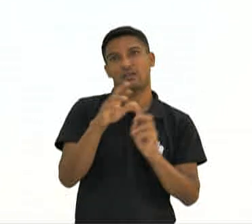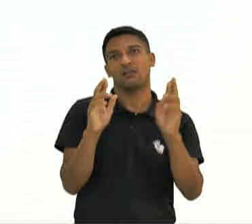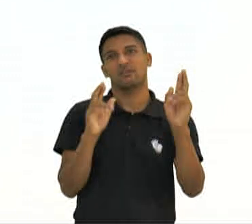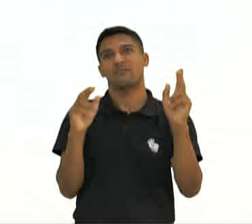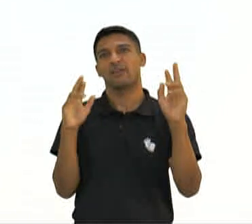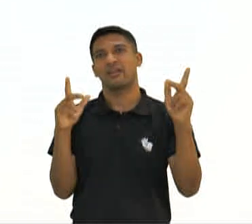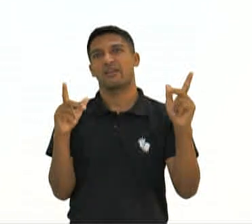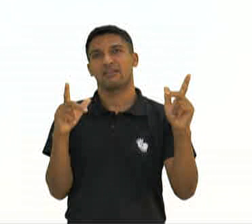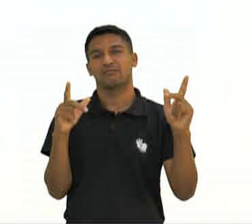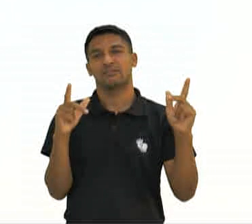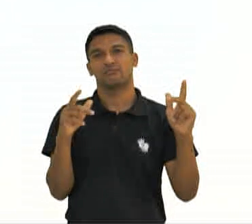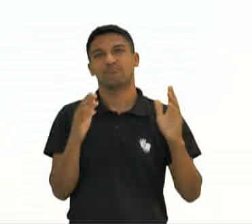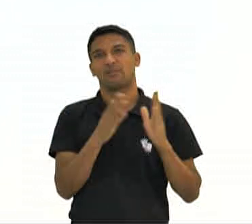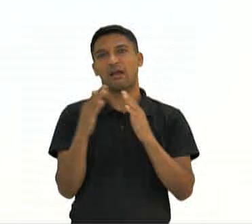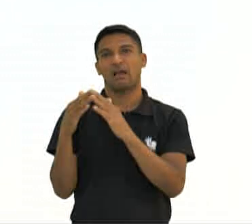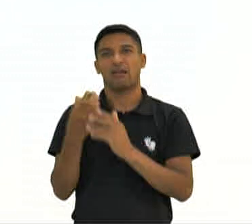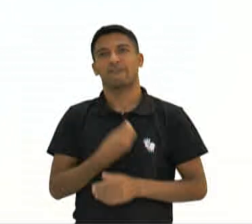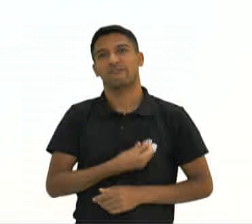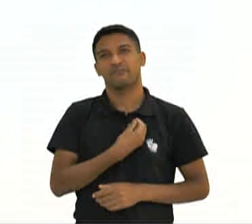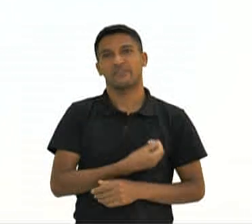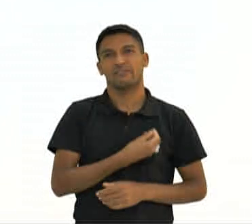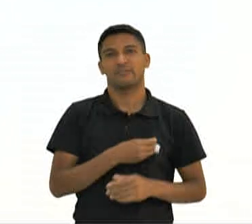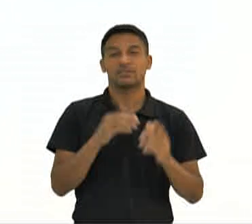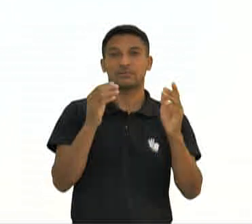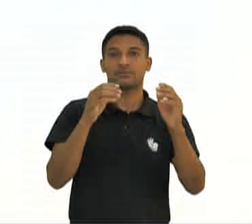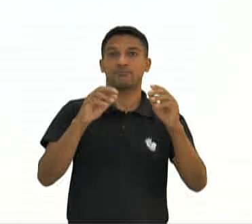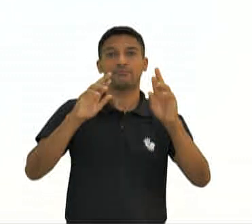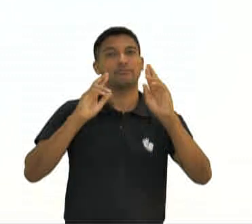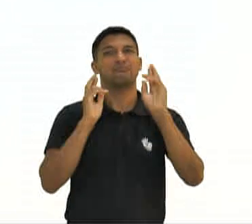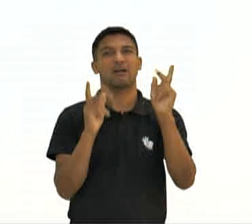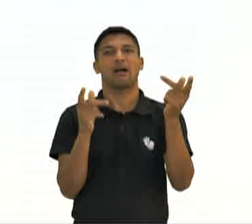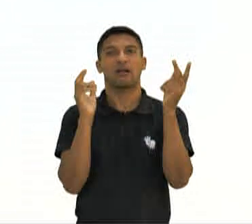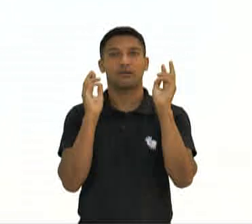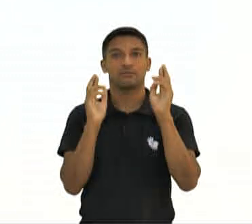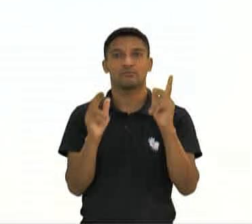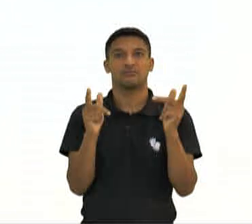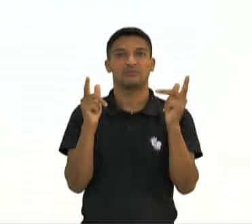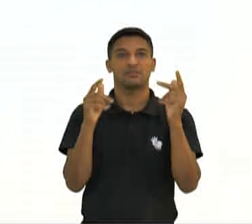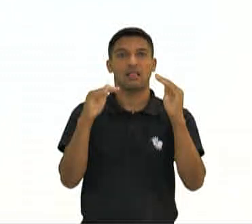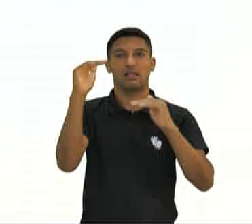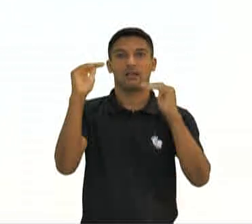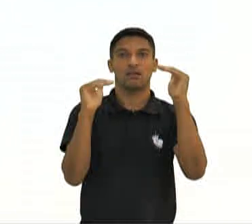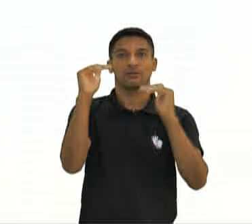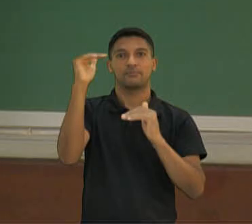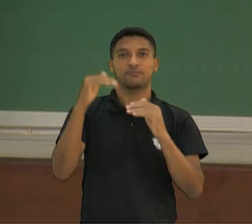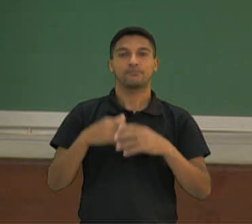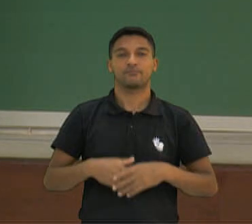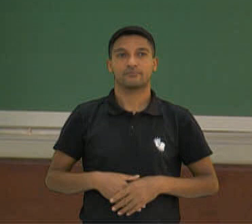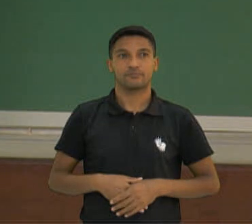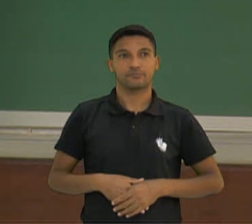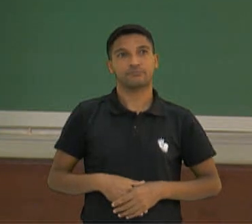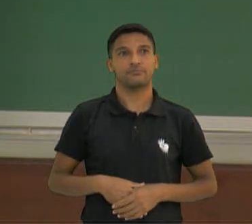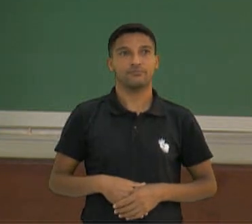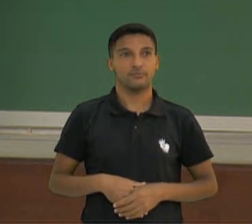IDH, que é o Índice de Desenvolvimento Humano, né, aliado à condição do país. Então, eles vão analisar o país de acordo com o que ele se